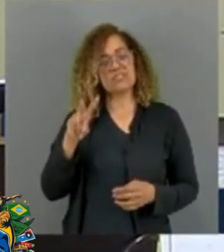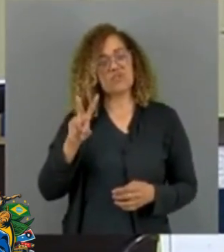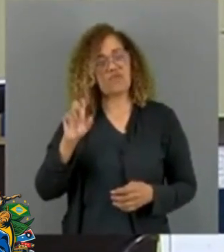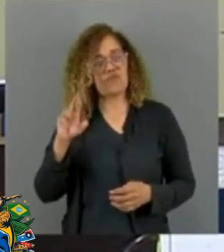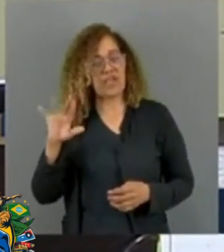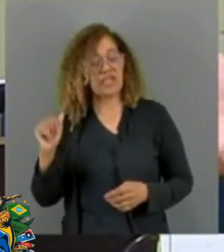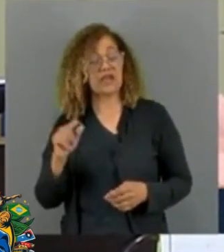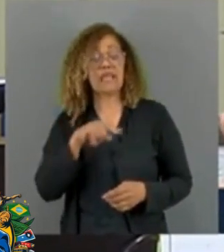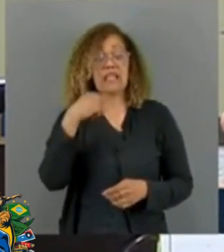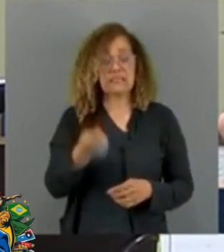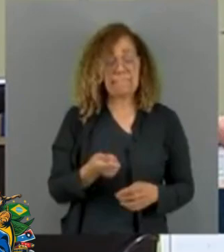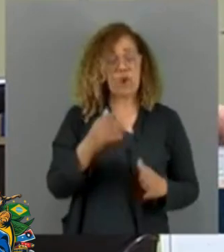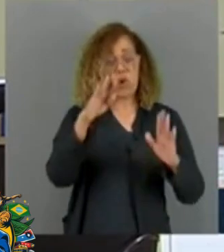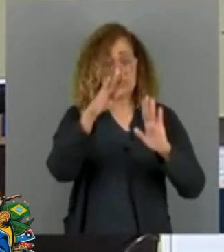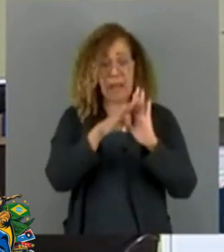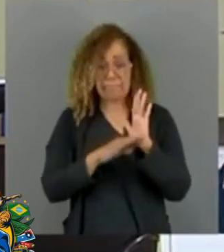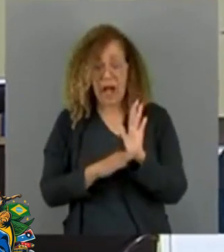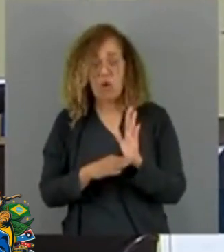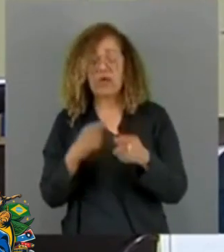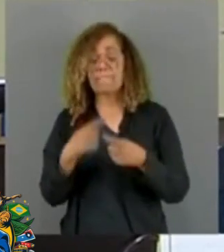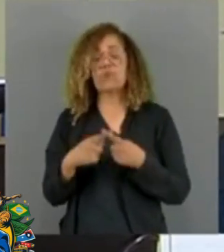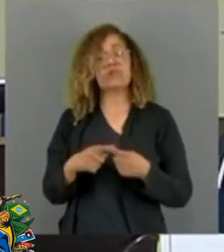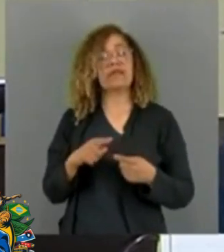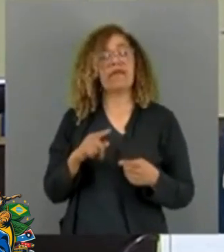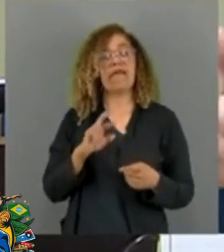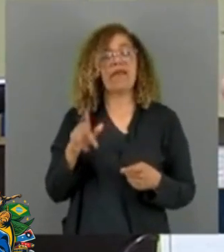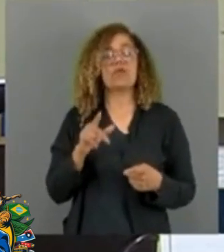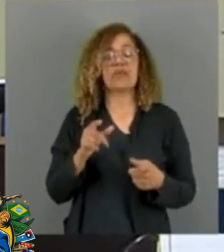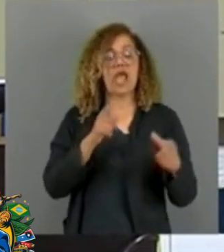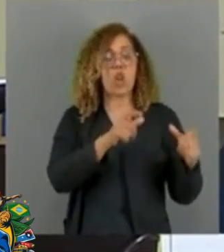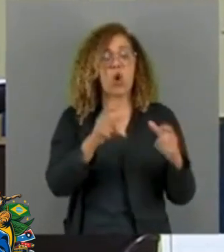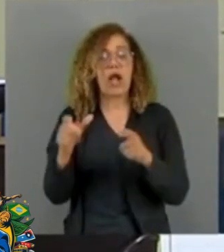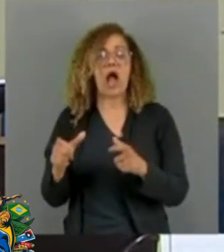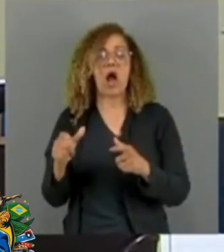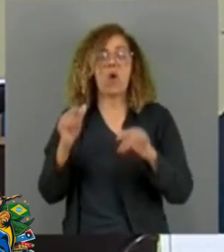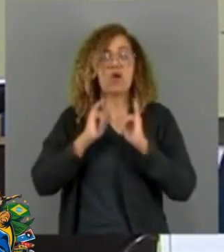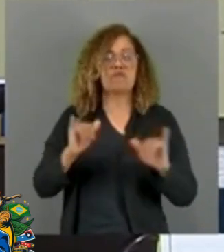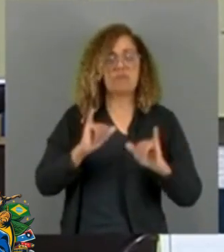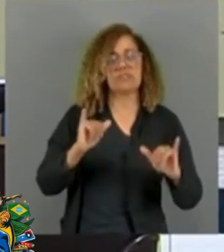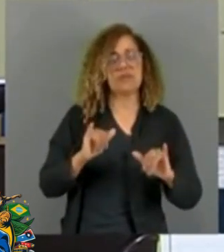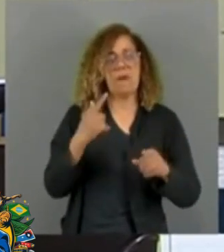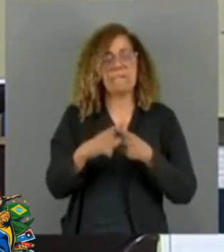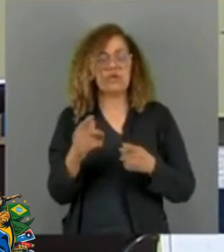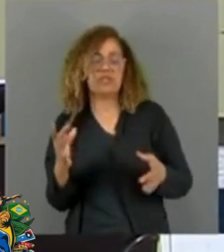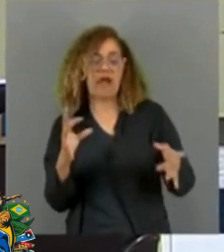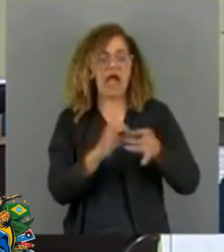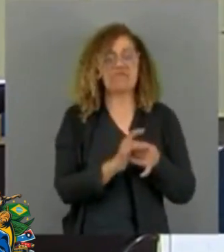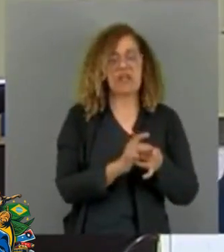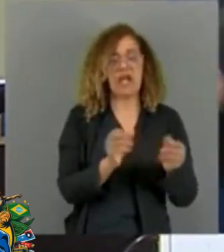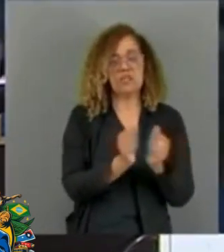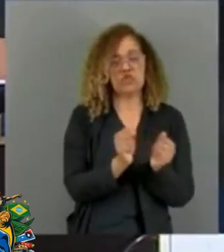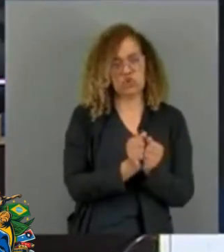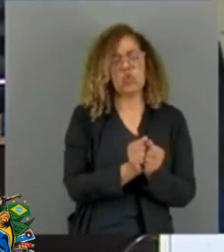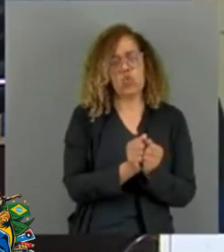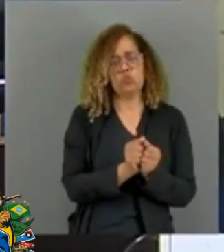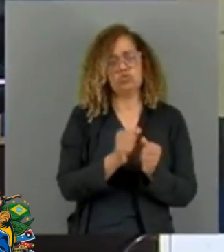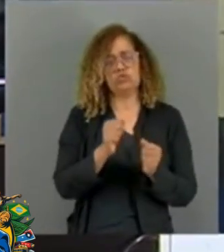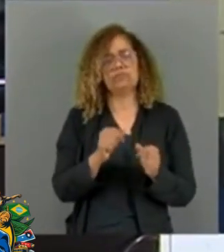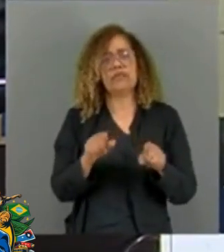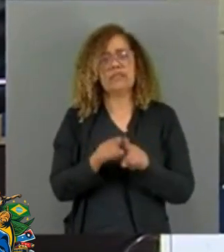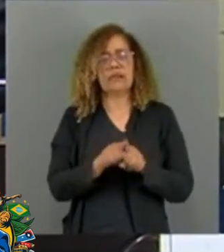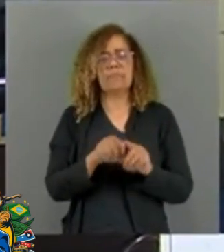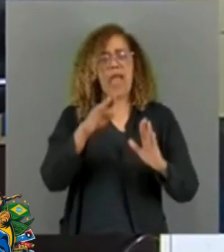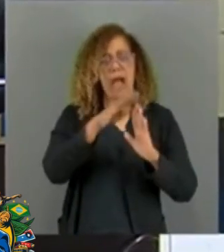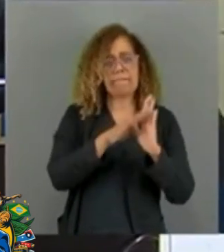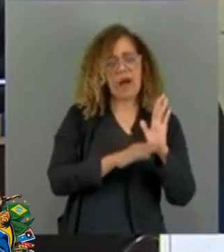2022, as pautas locais, porque nós tratávamos das questões locais e regionais, por ser uma afiliada da Rede Jovem Pan, por ser uma ponte de feriado, as pautas